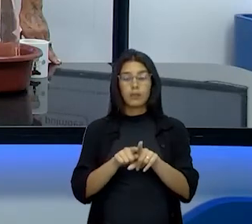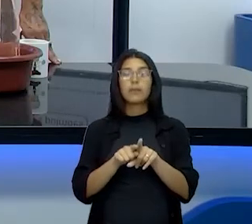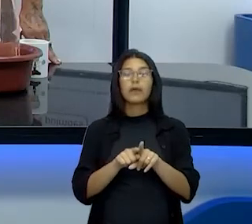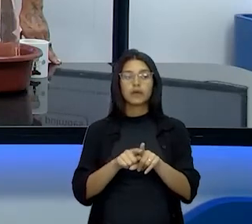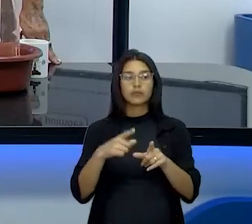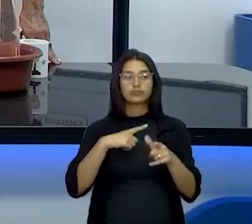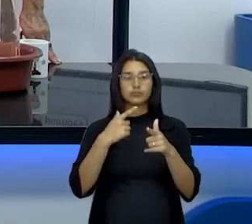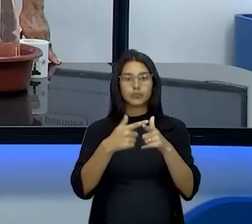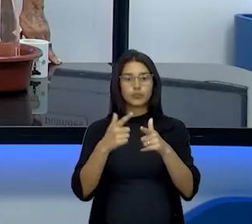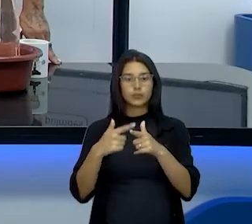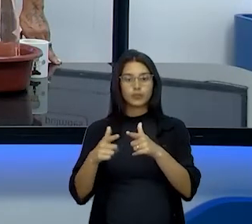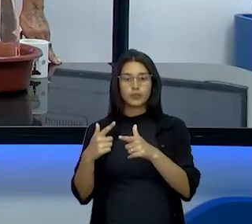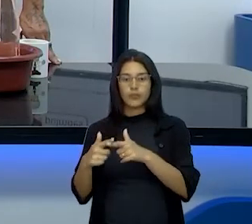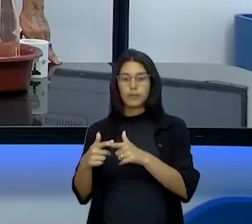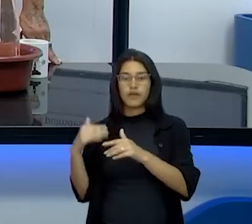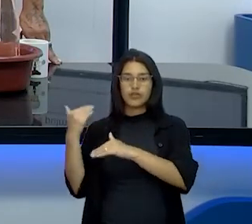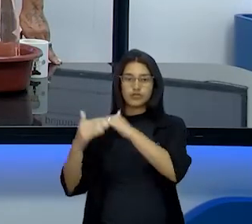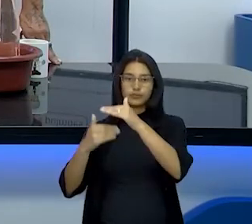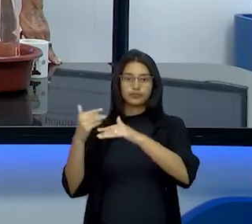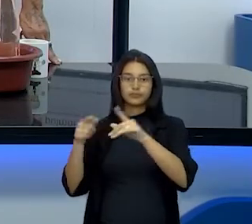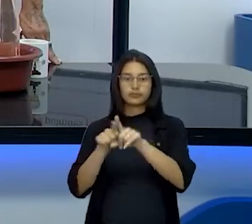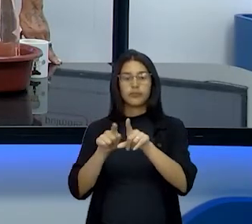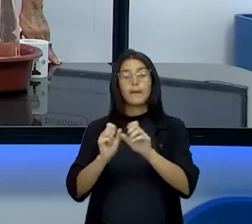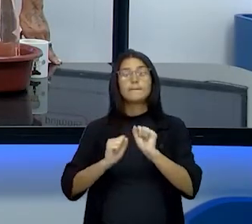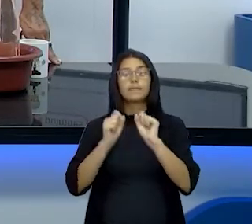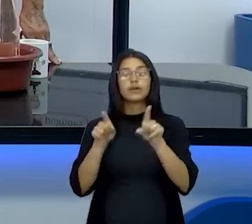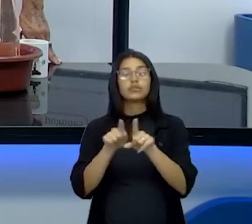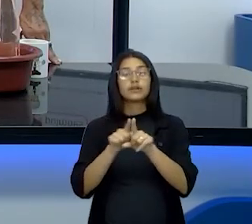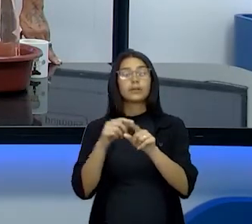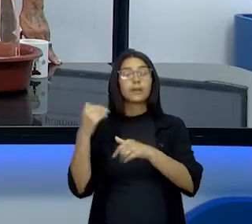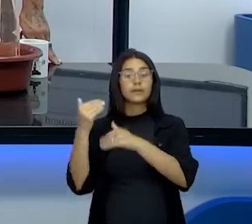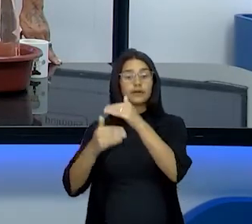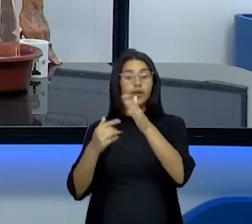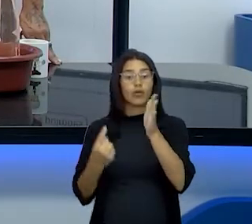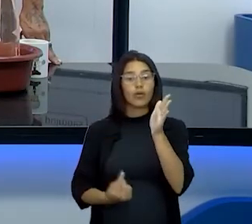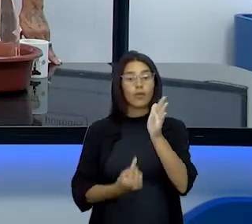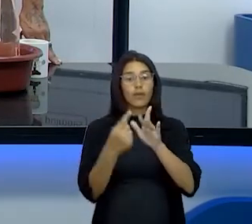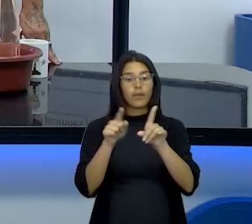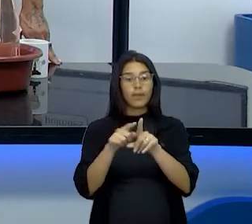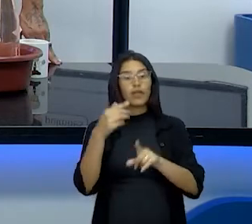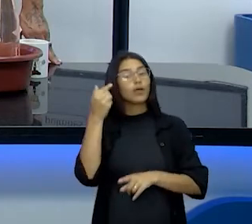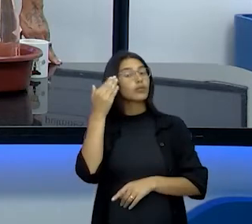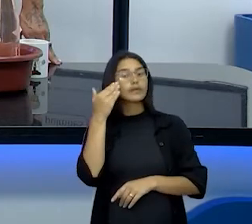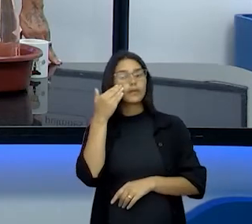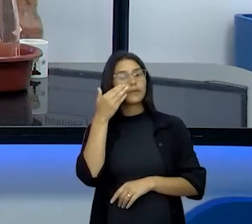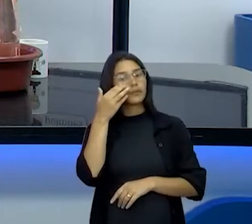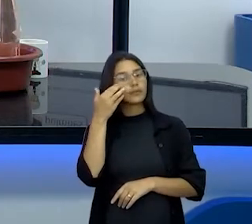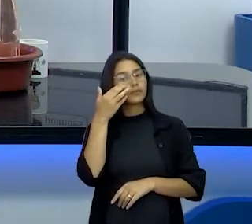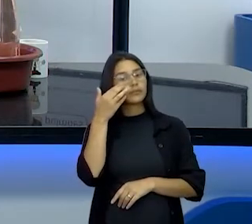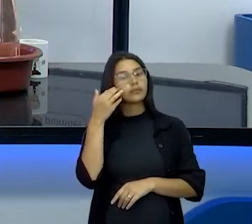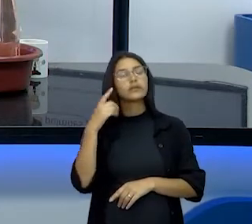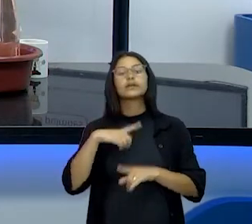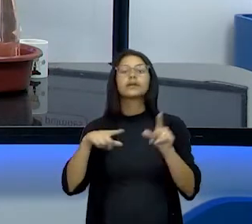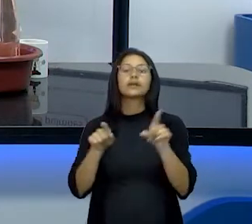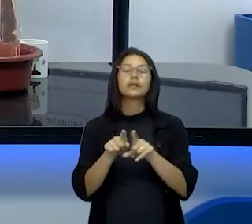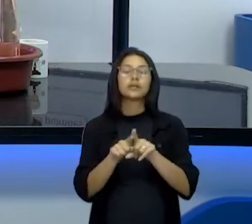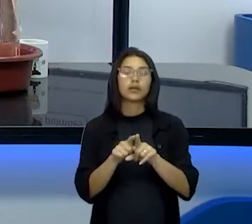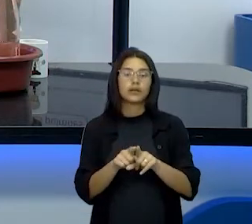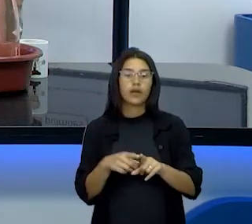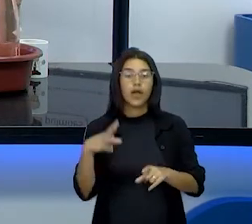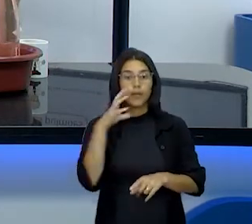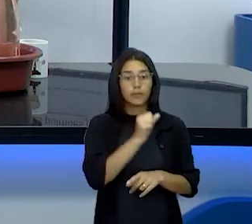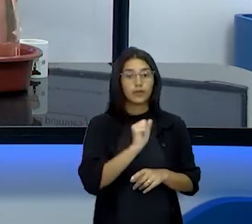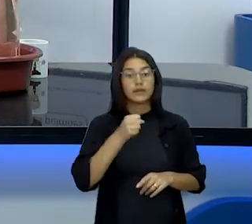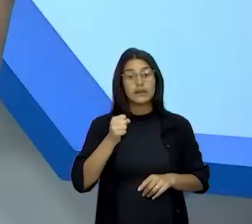não dá só no processo de mergulho, também pode dar no processo de subida. E isso daí eu não sabia, né? Mas aí tem a ver com... a descompressão muito rápida,